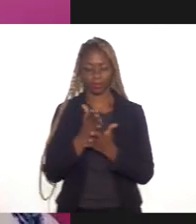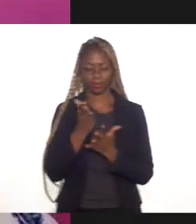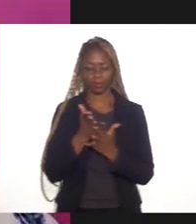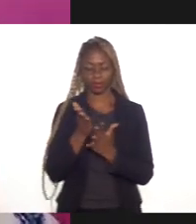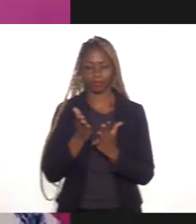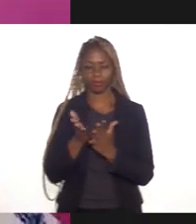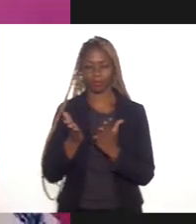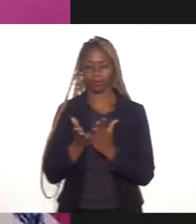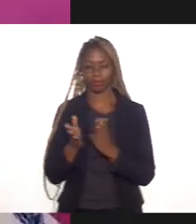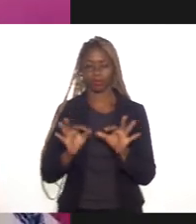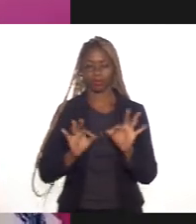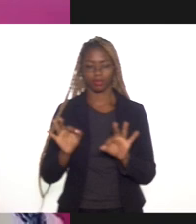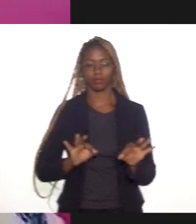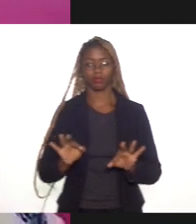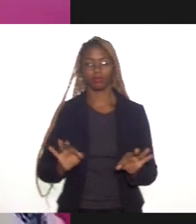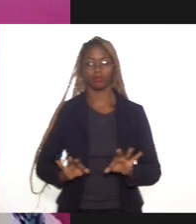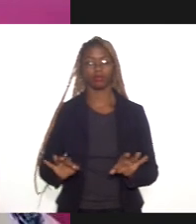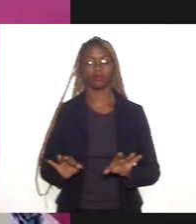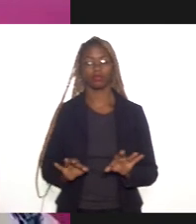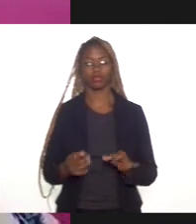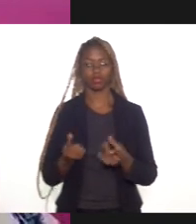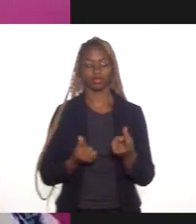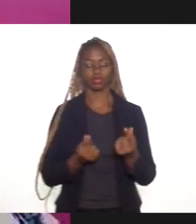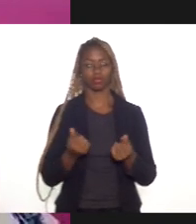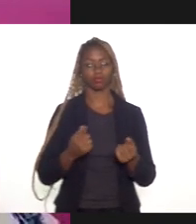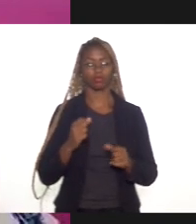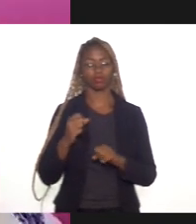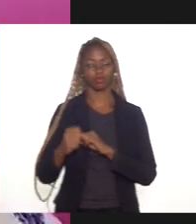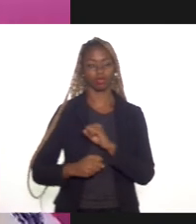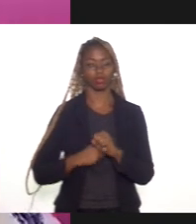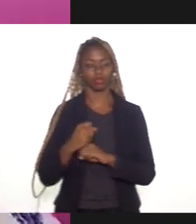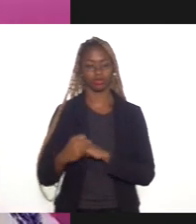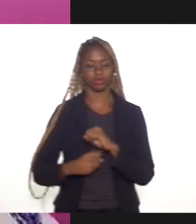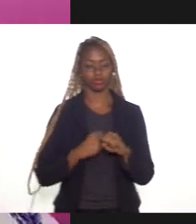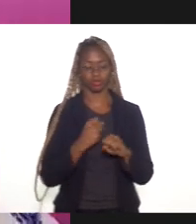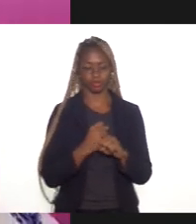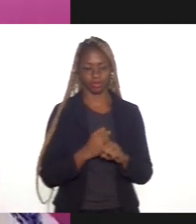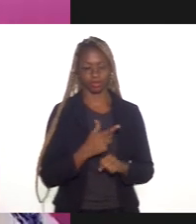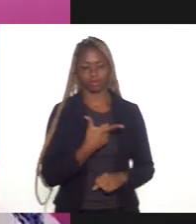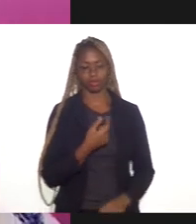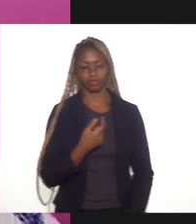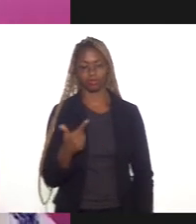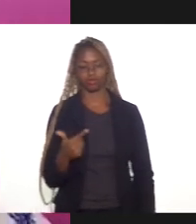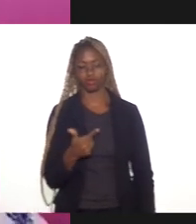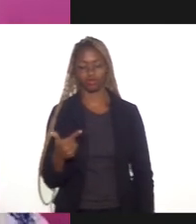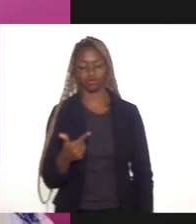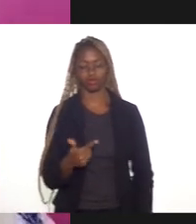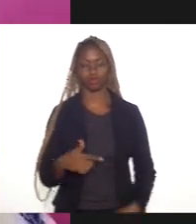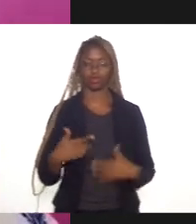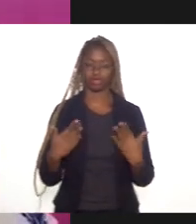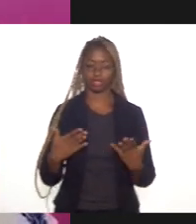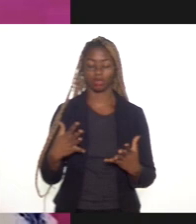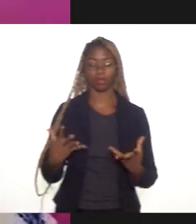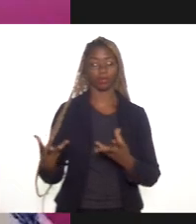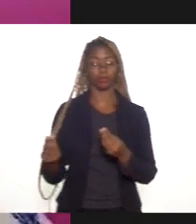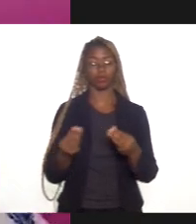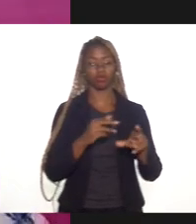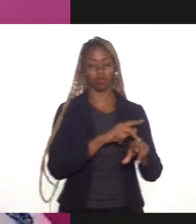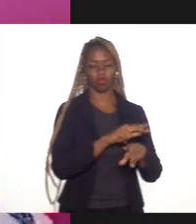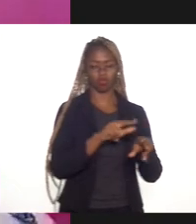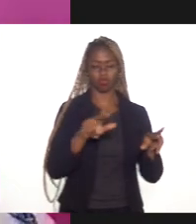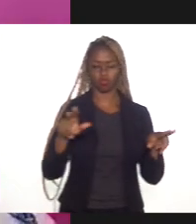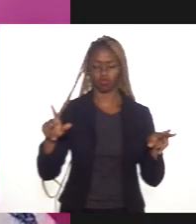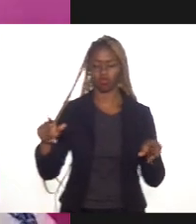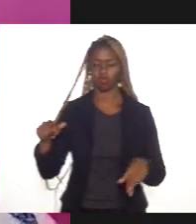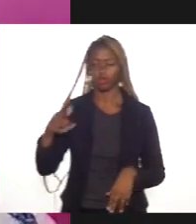a elaboração do orçamento anual de 2022. E, assim, para muitos pode parecer